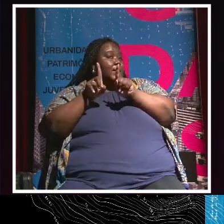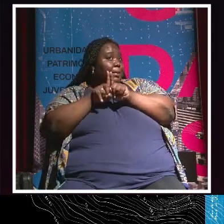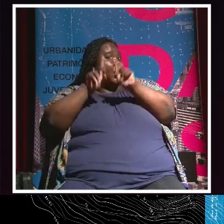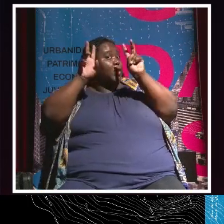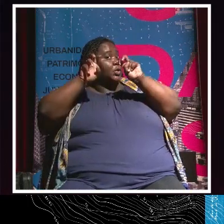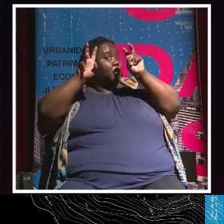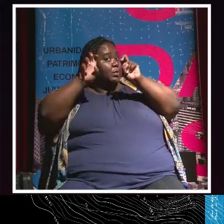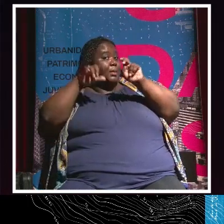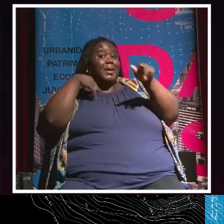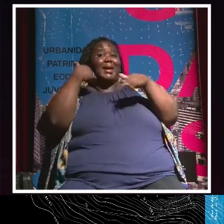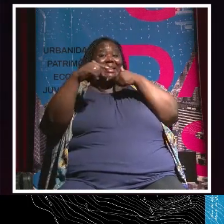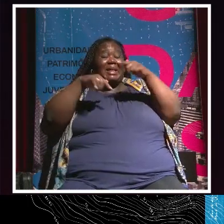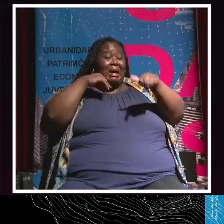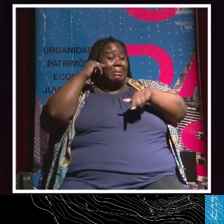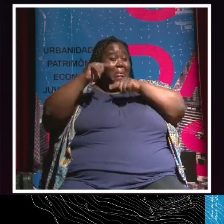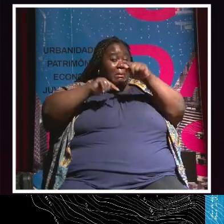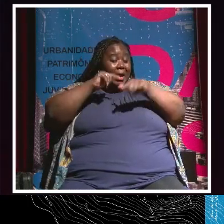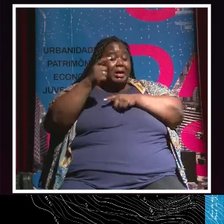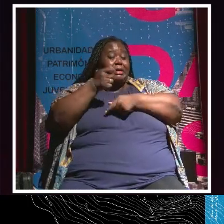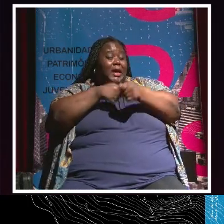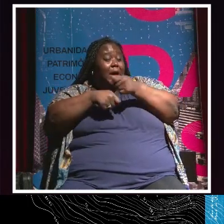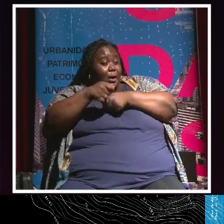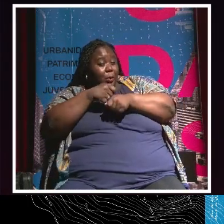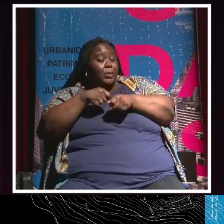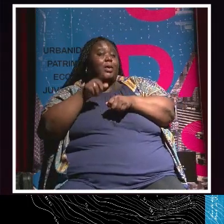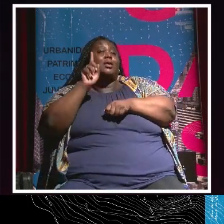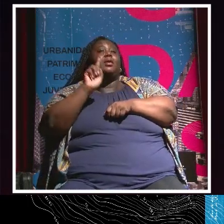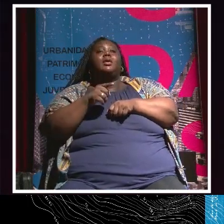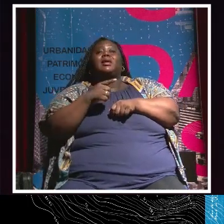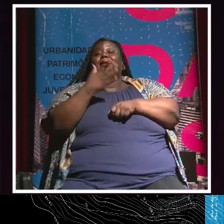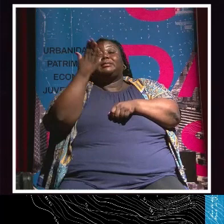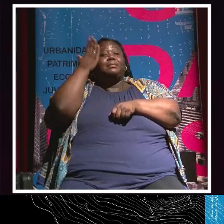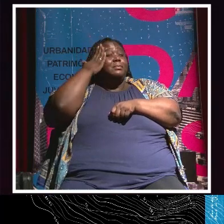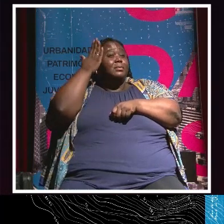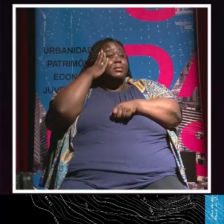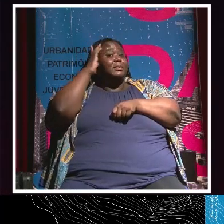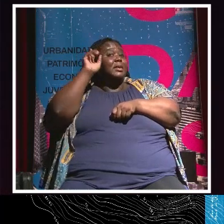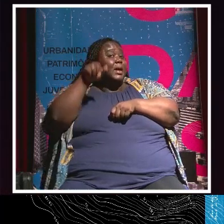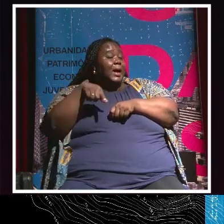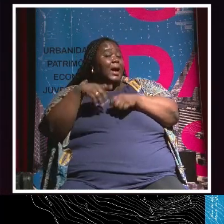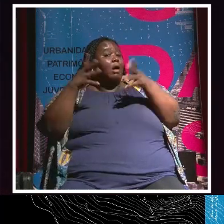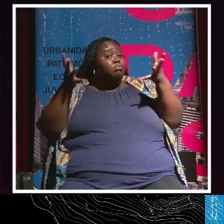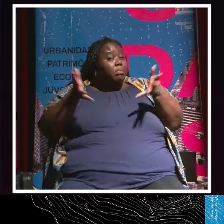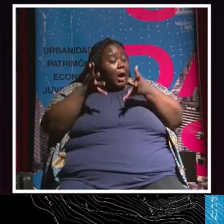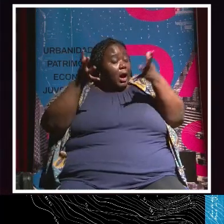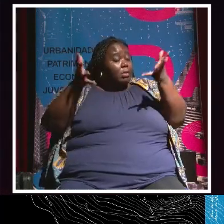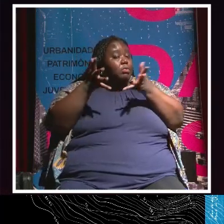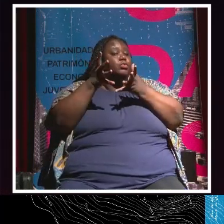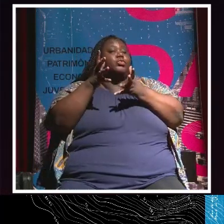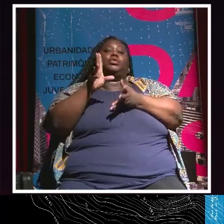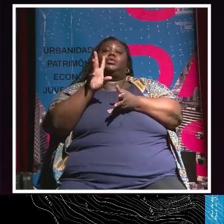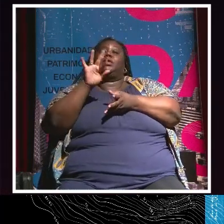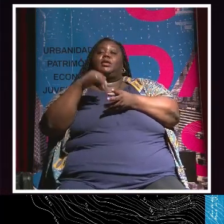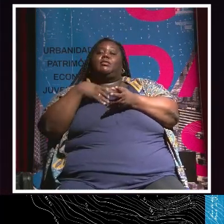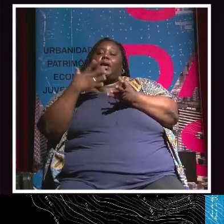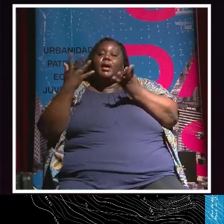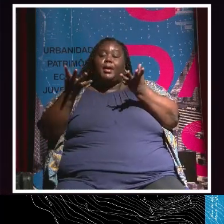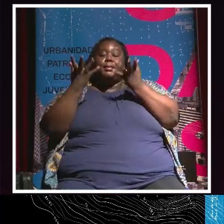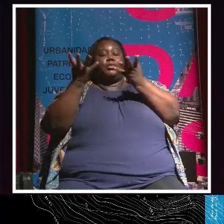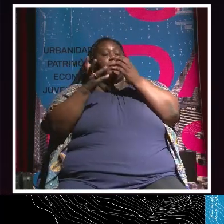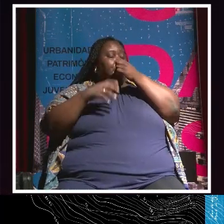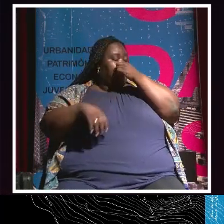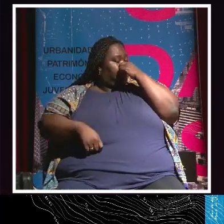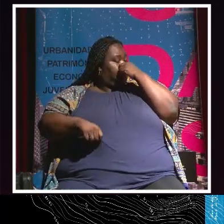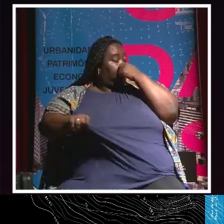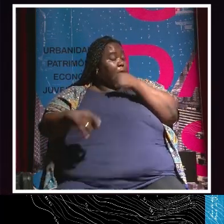tema. Trabalhar, batalhar e regular e compreender. São esses os motores que impulsionaram